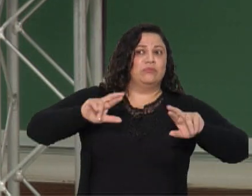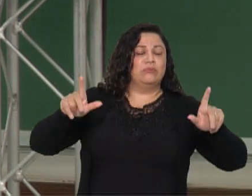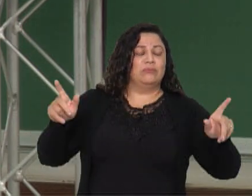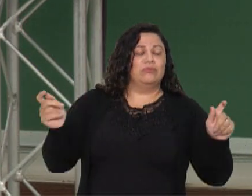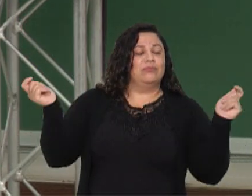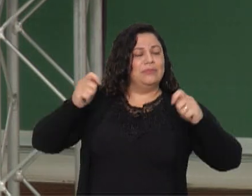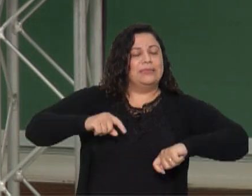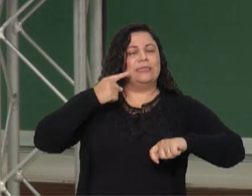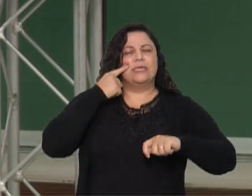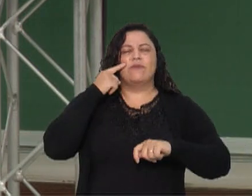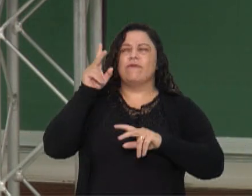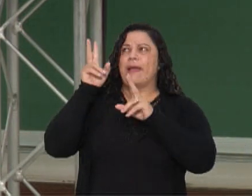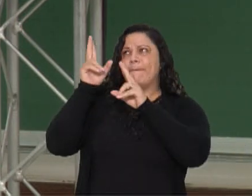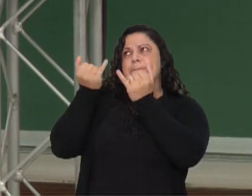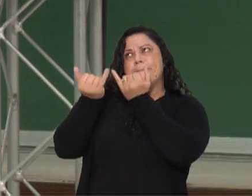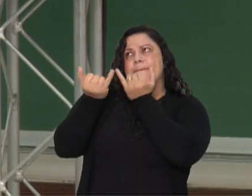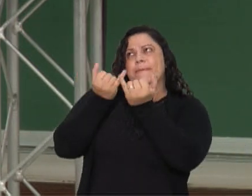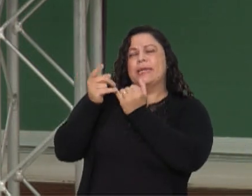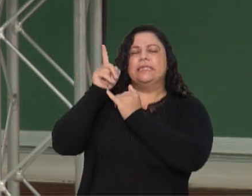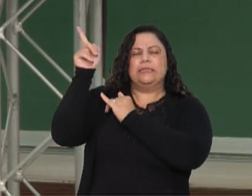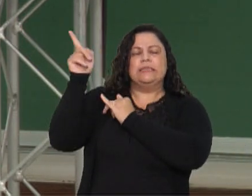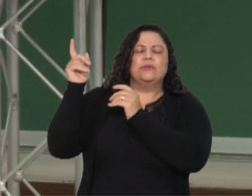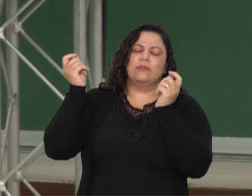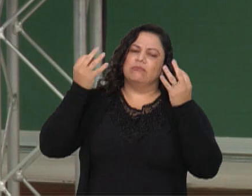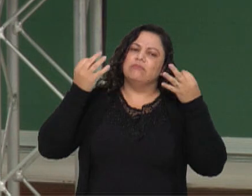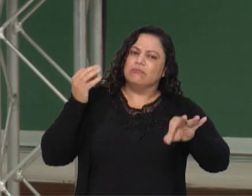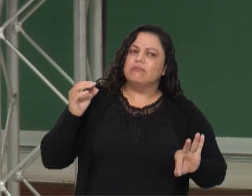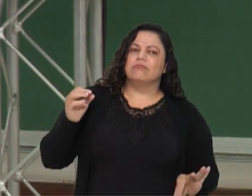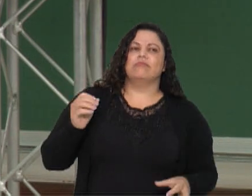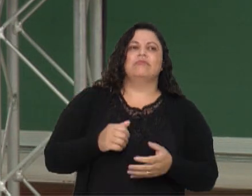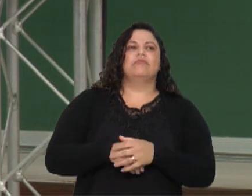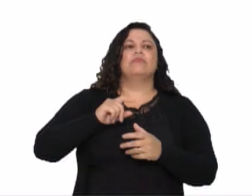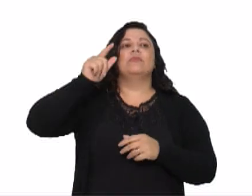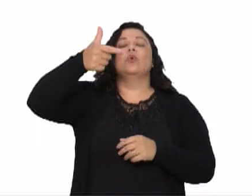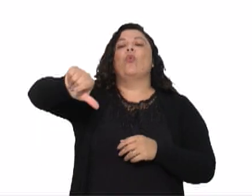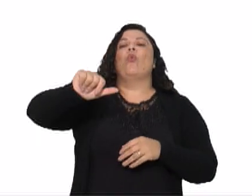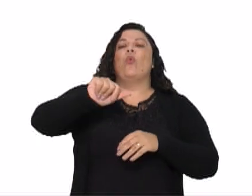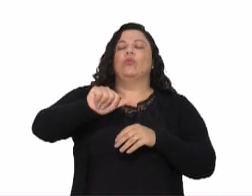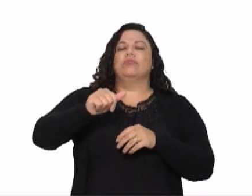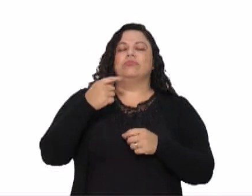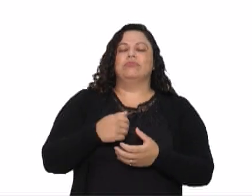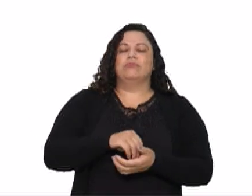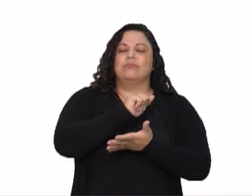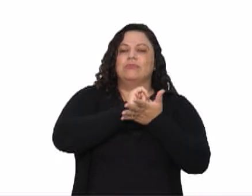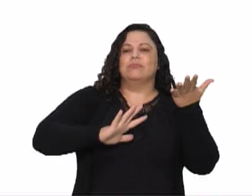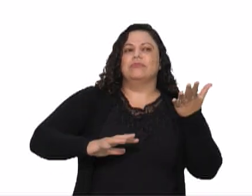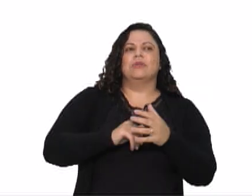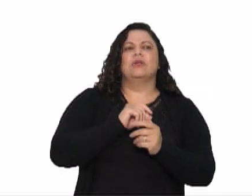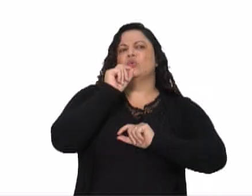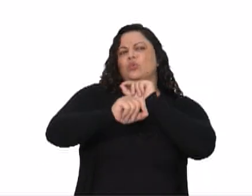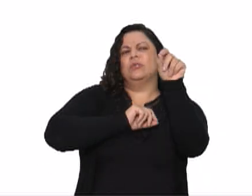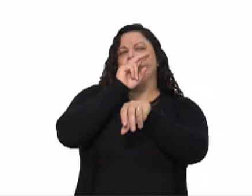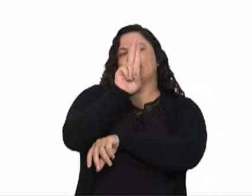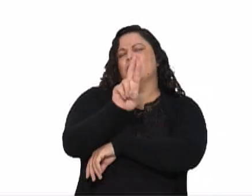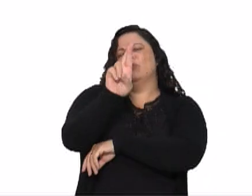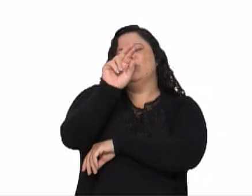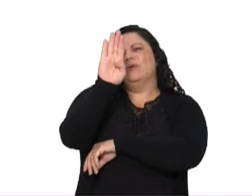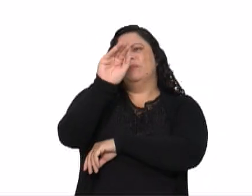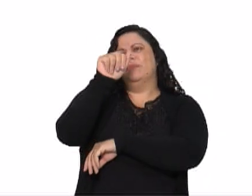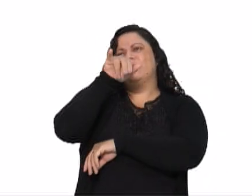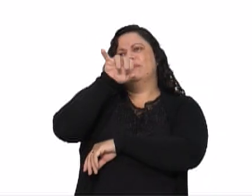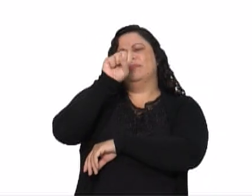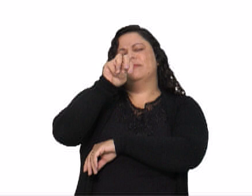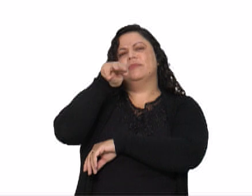tá correto. Vamos em frente com mais um exercício? Olha só. O que é urbanismo e quais os benefícios